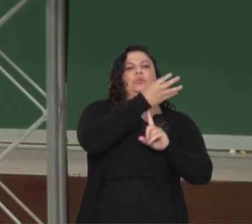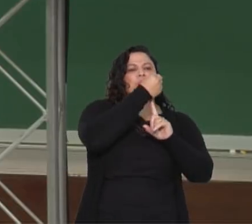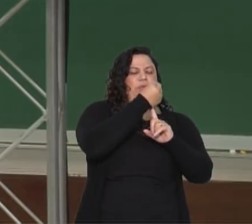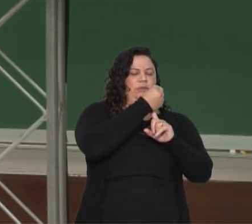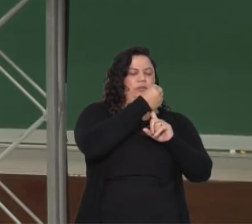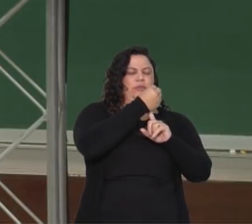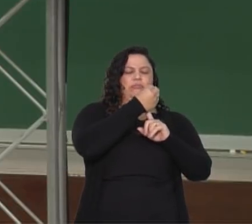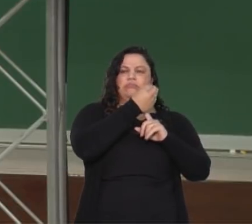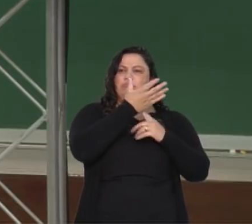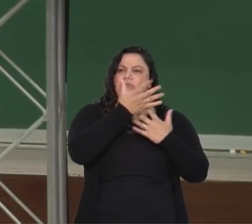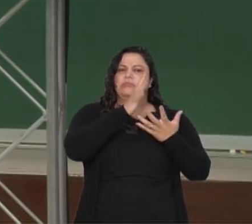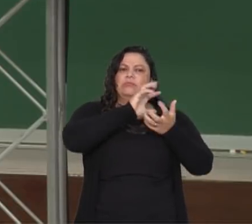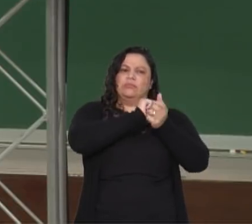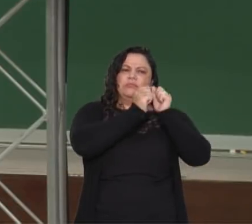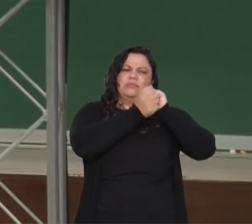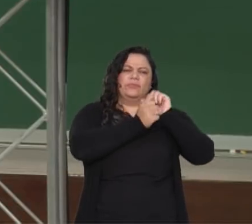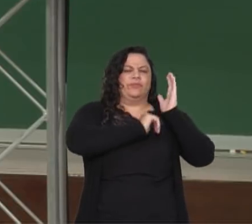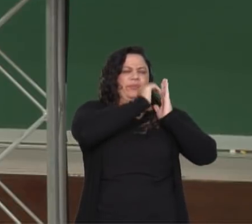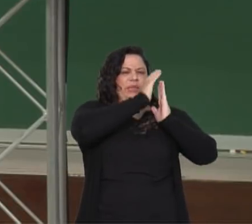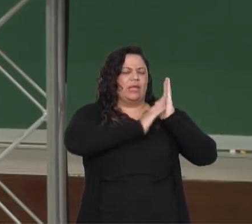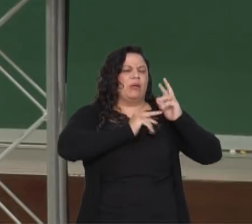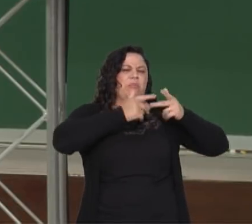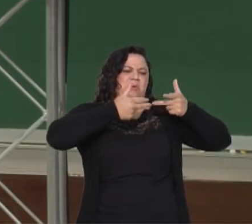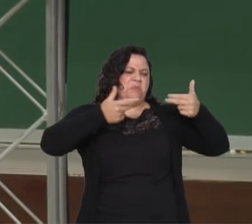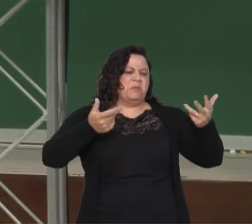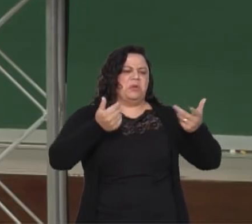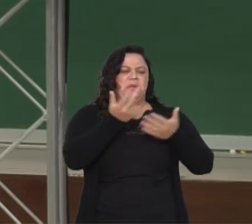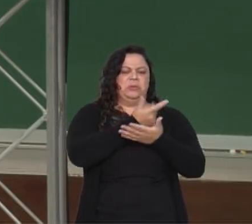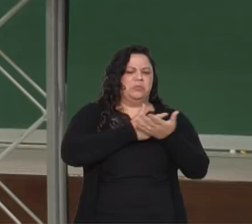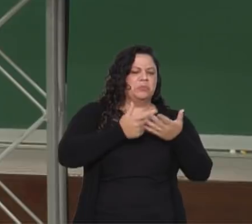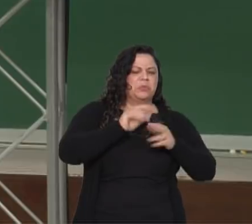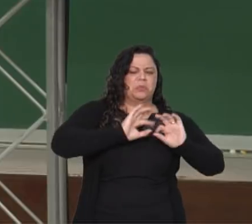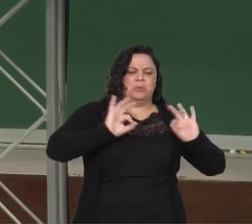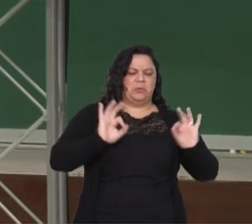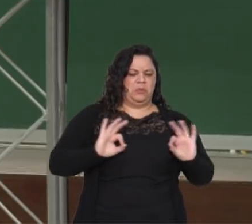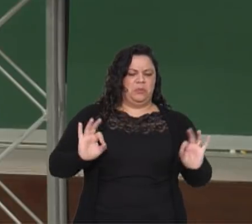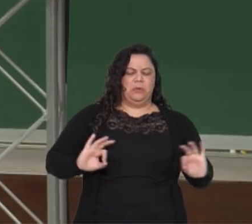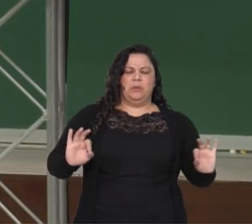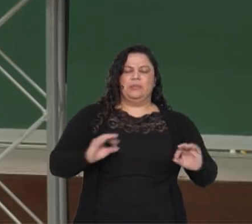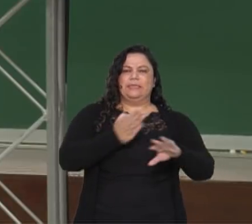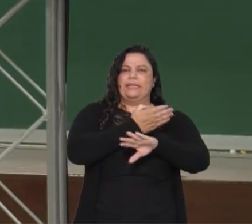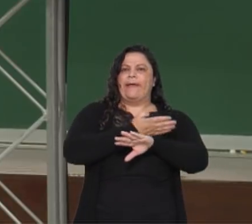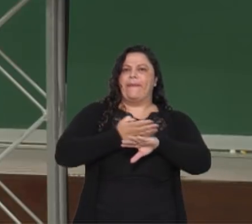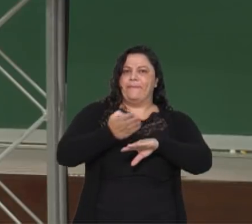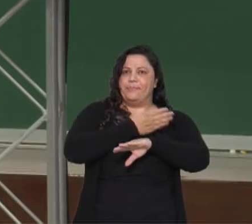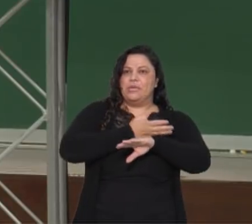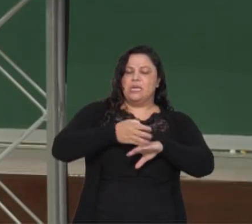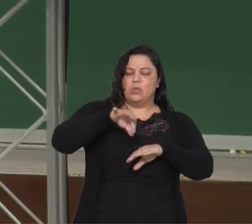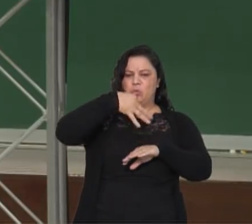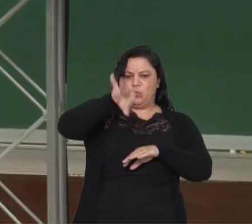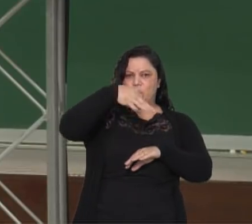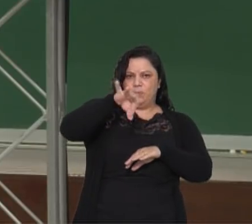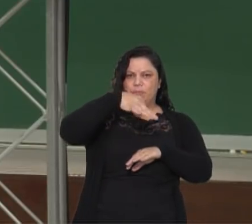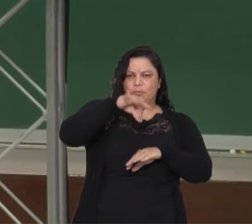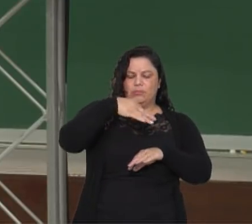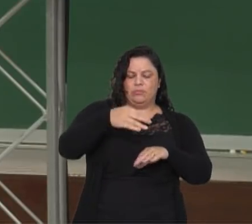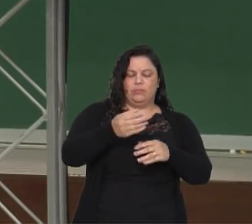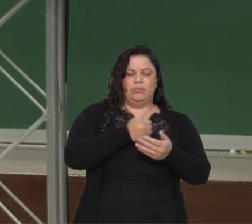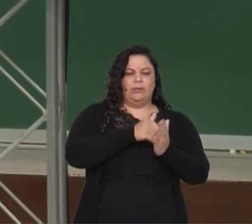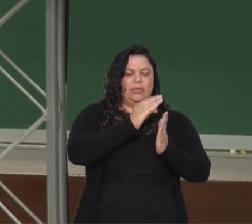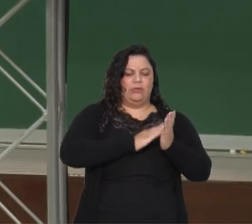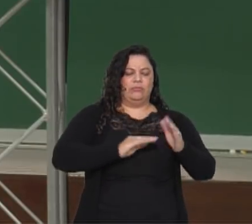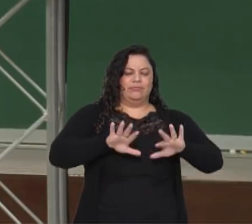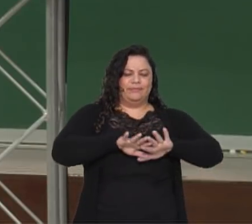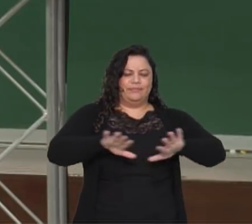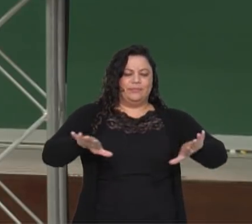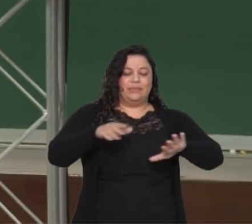ele vai trabalhar uma imagem numa folha em branco, ele está trabalhando com aquele branco que tem no papel. Então, o